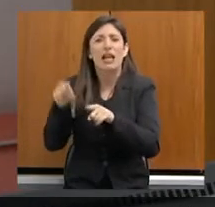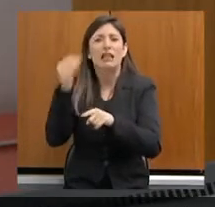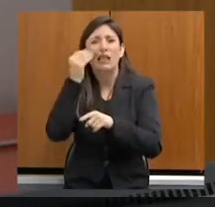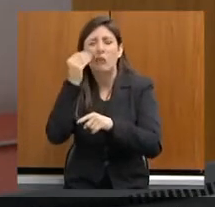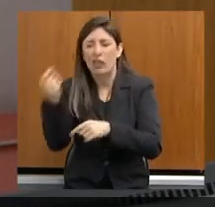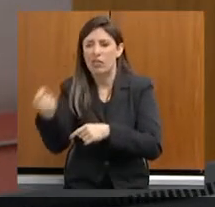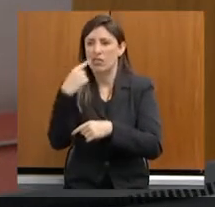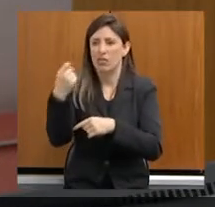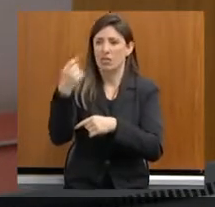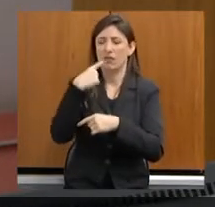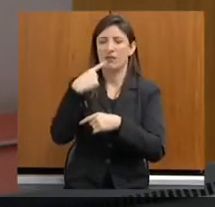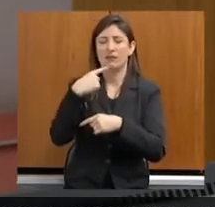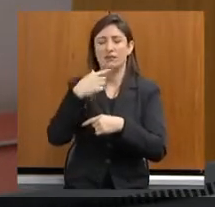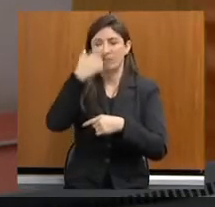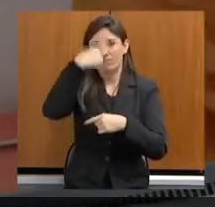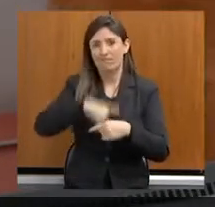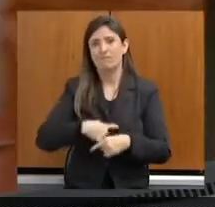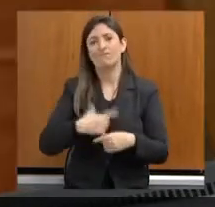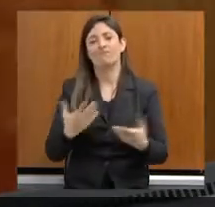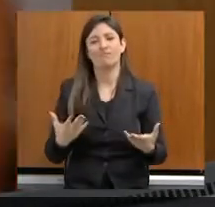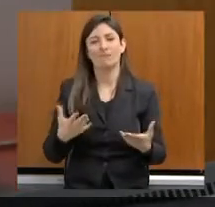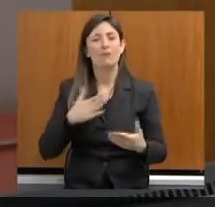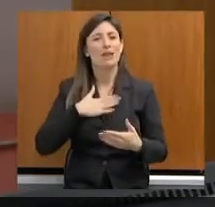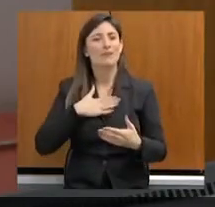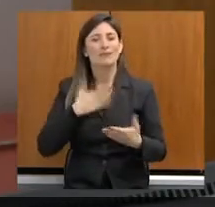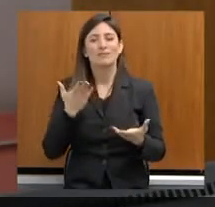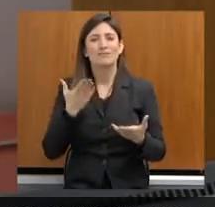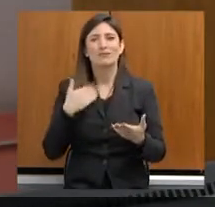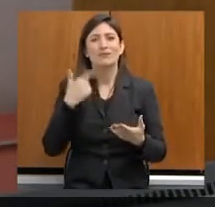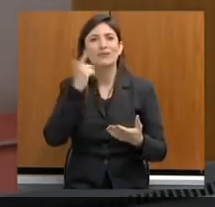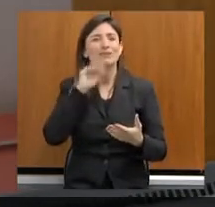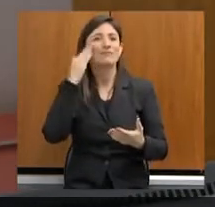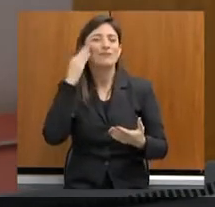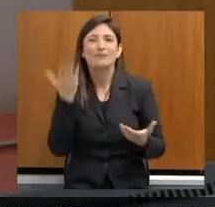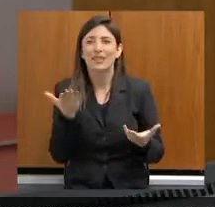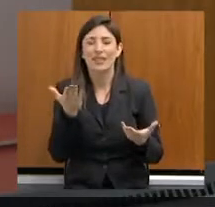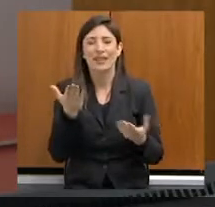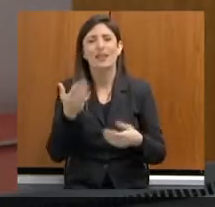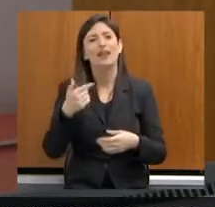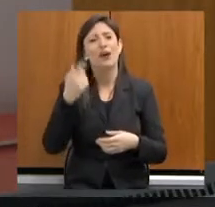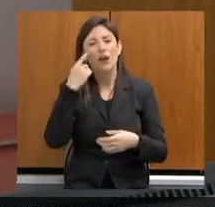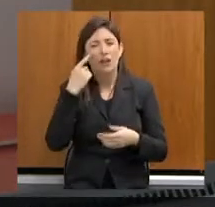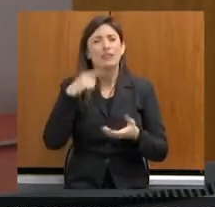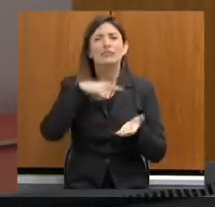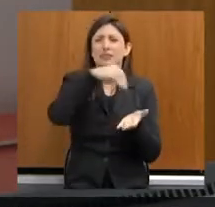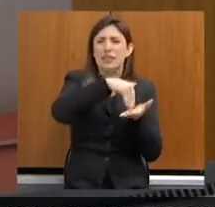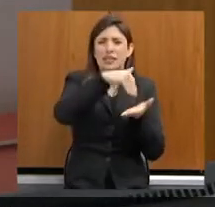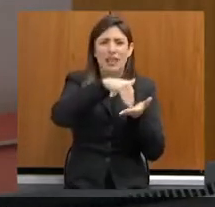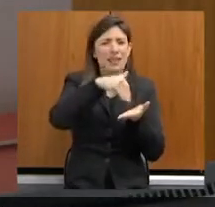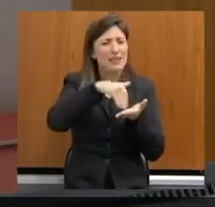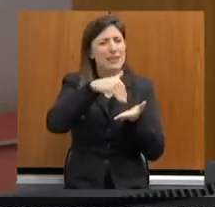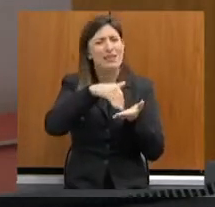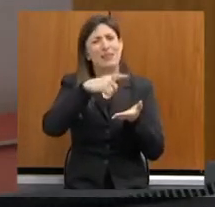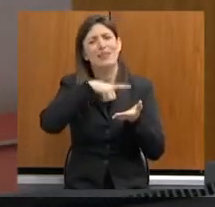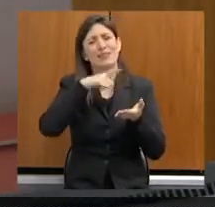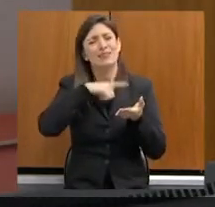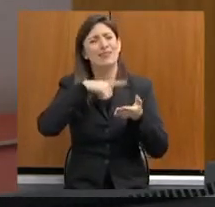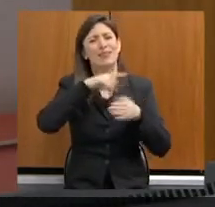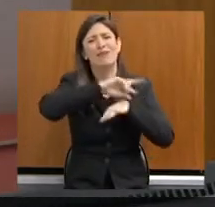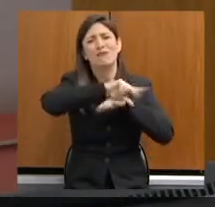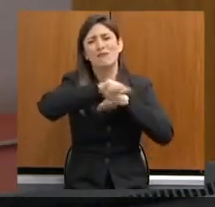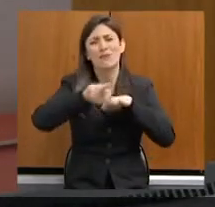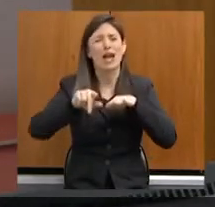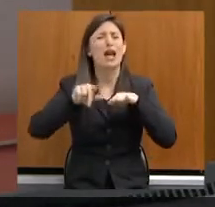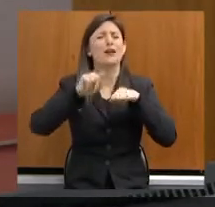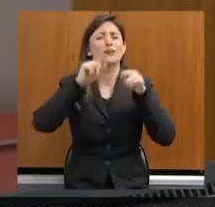eu acho que não há coisa que para e sentiu eu sempre falo que eu tenho na secretaria umas 200 preocupações muito